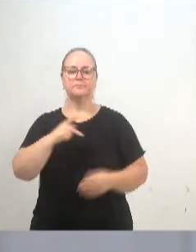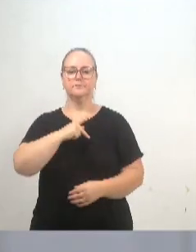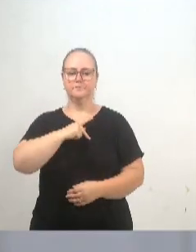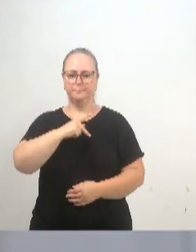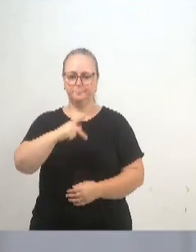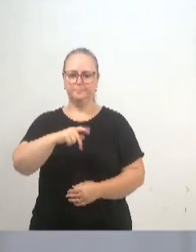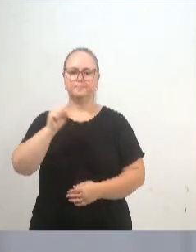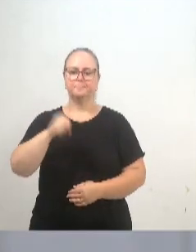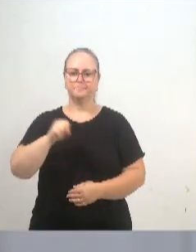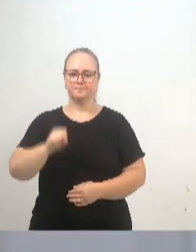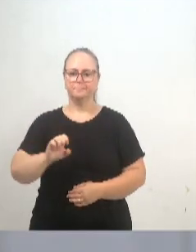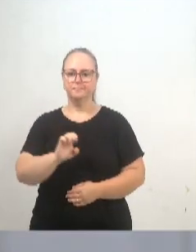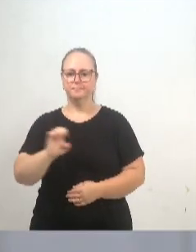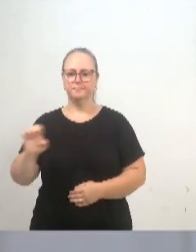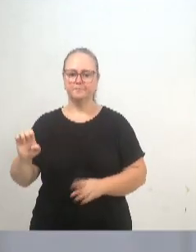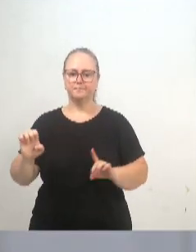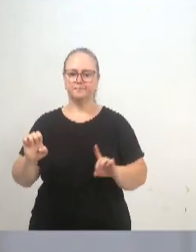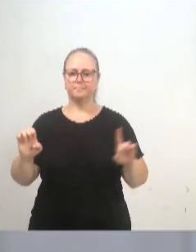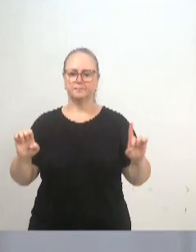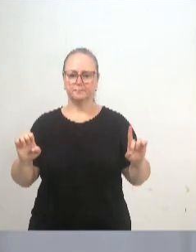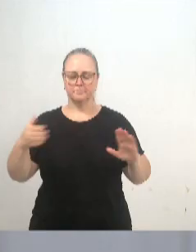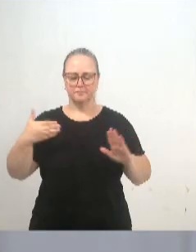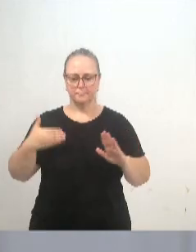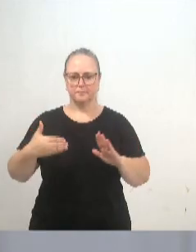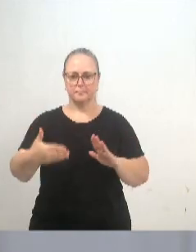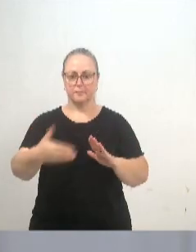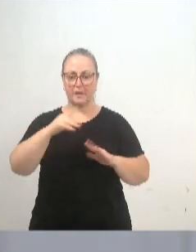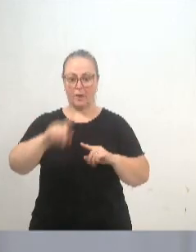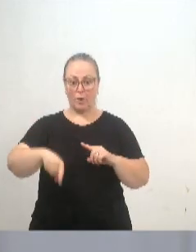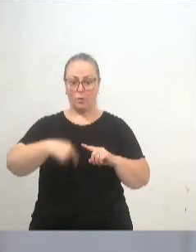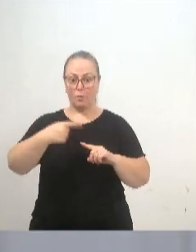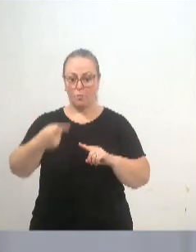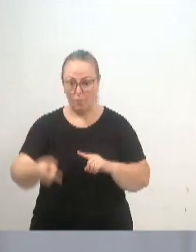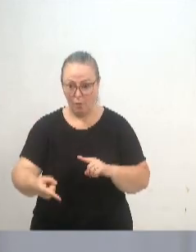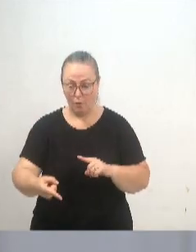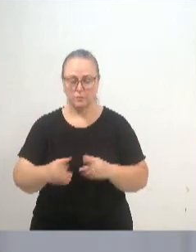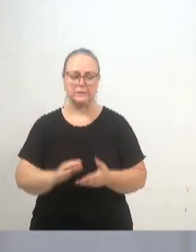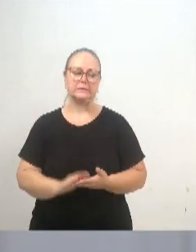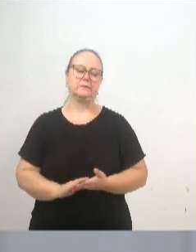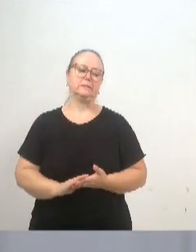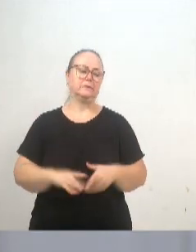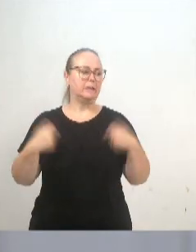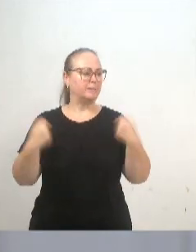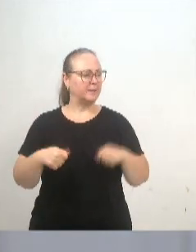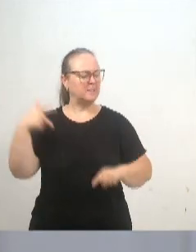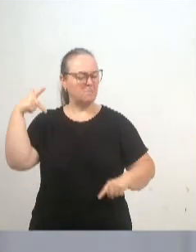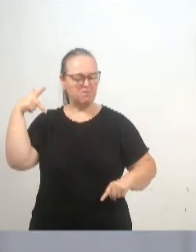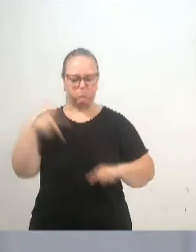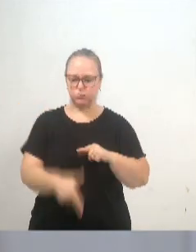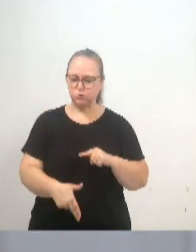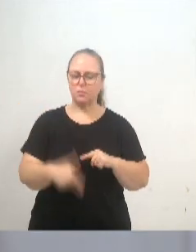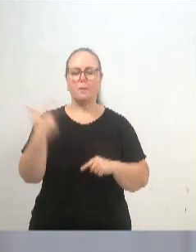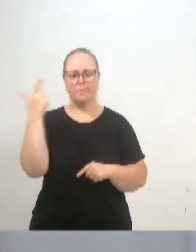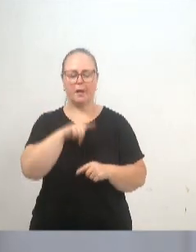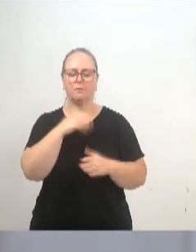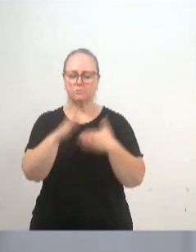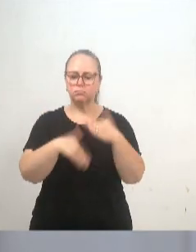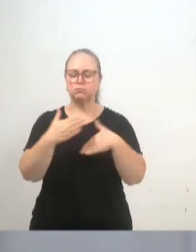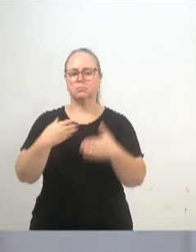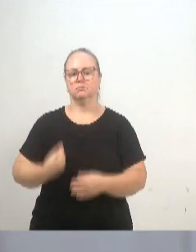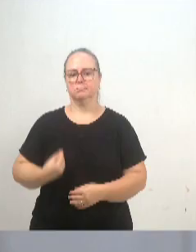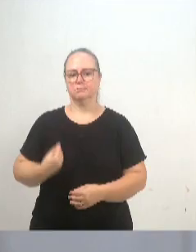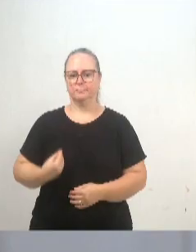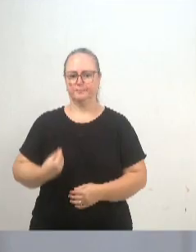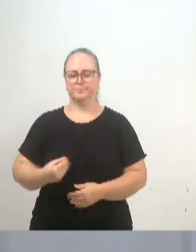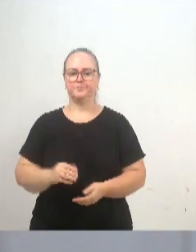seja ele de esquerda ou de direita, a partir da próxima gestão, vai ter que empregar uma motosserra pesadíssima. E, muitas vezes a